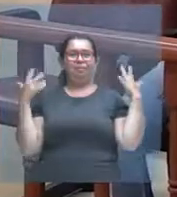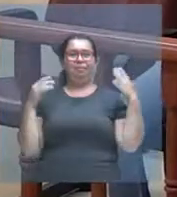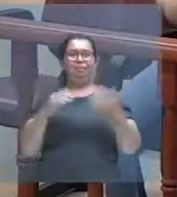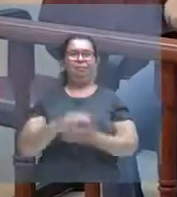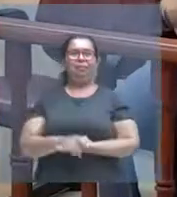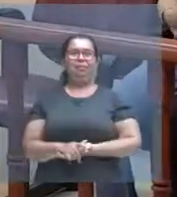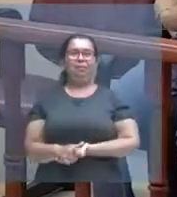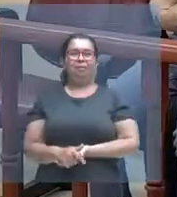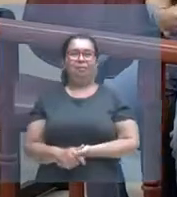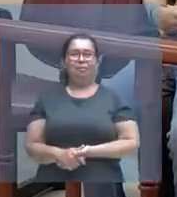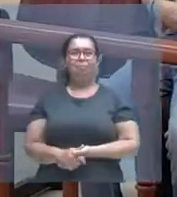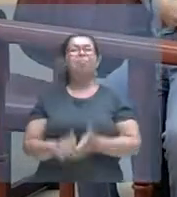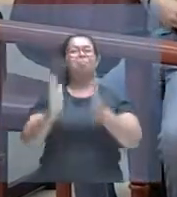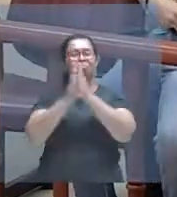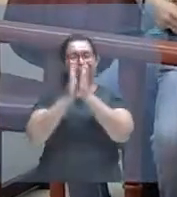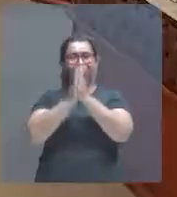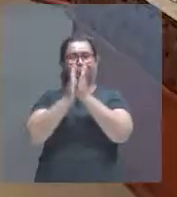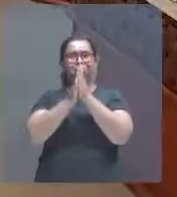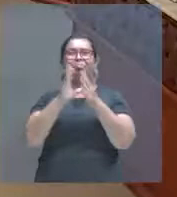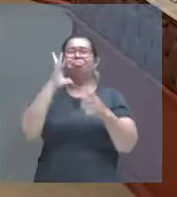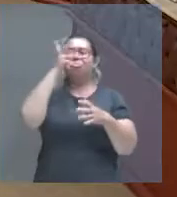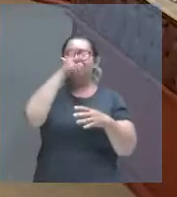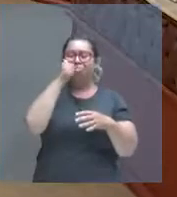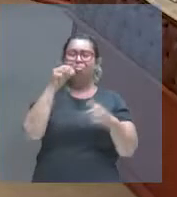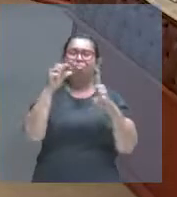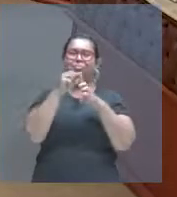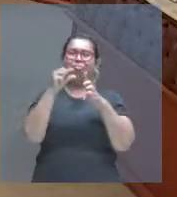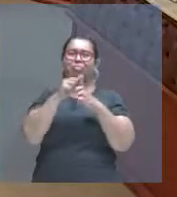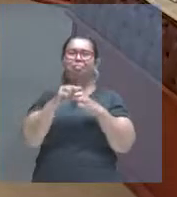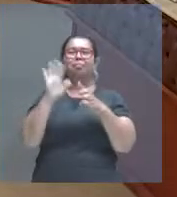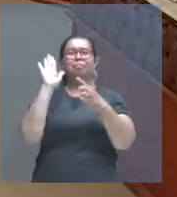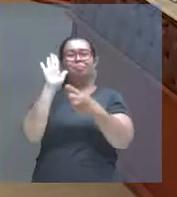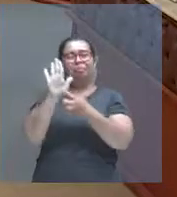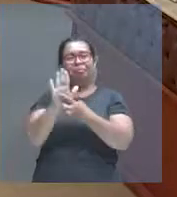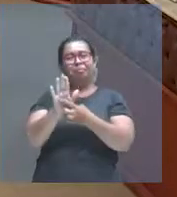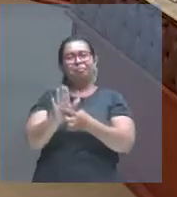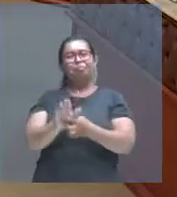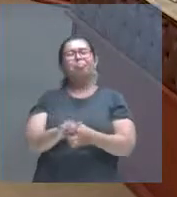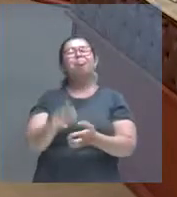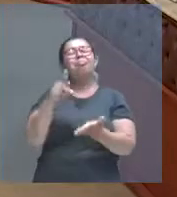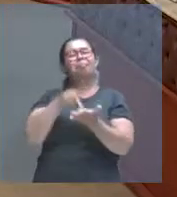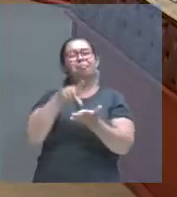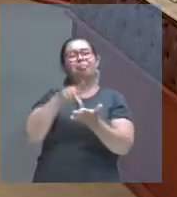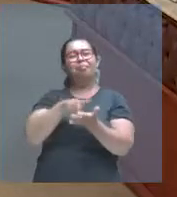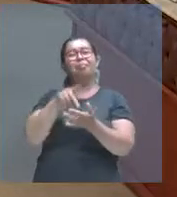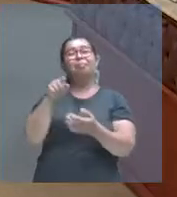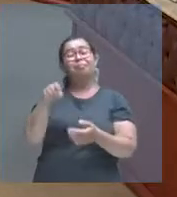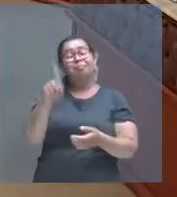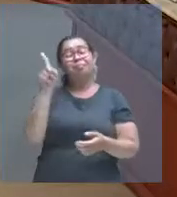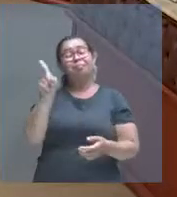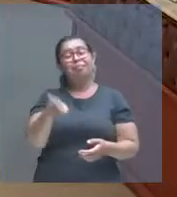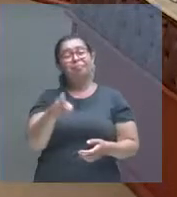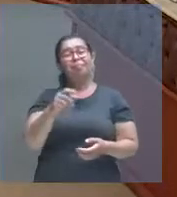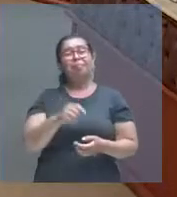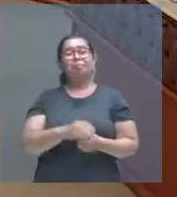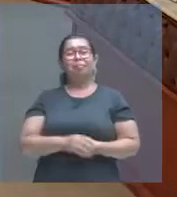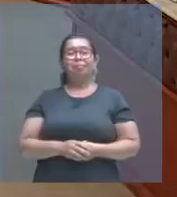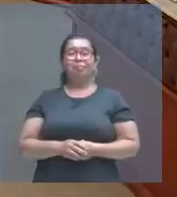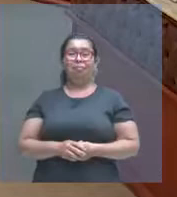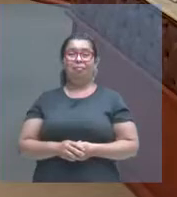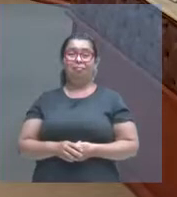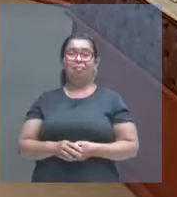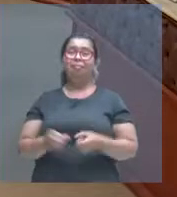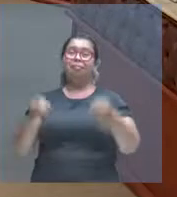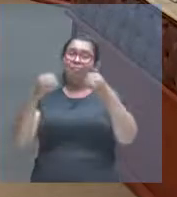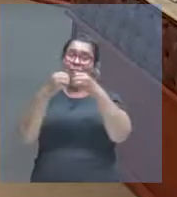Muito bem, senhor João. Parabéns, viu? Belas palavras. Demonstra exatamente o que o senhor é e do que o senhor é merecedor.